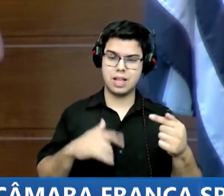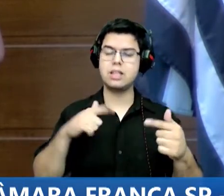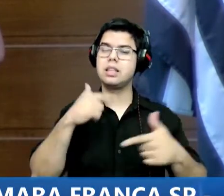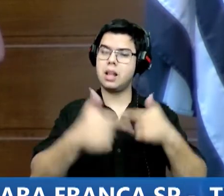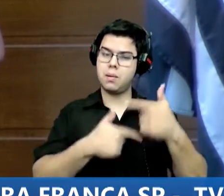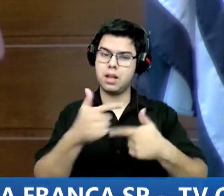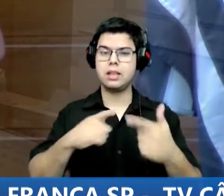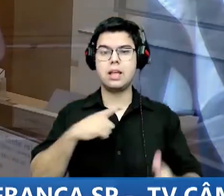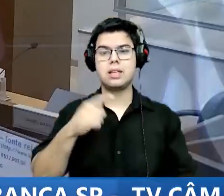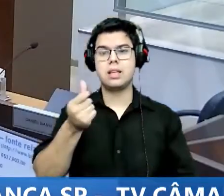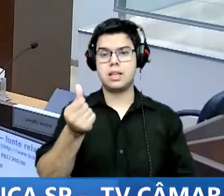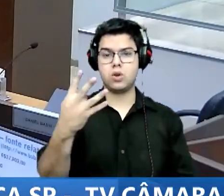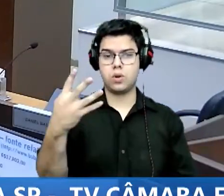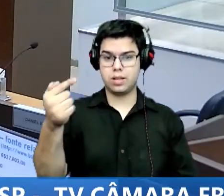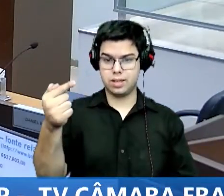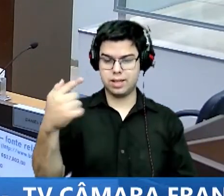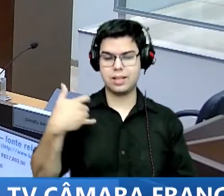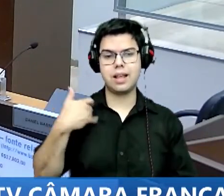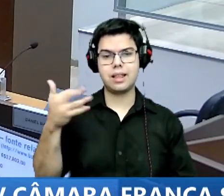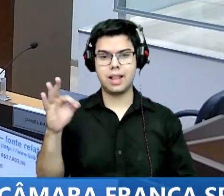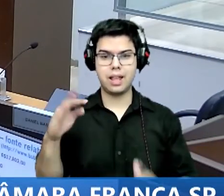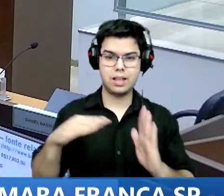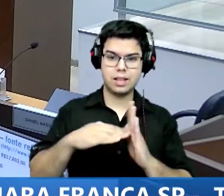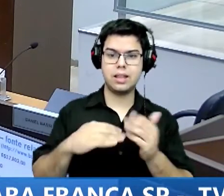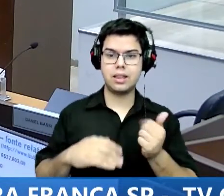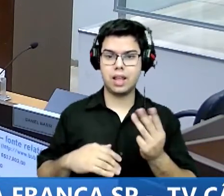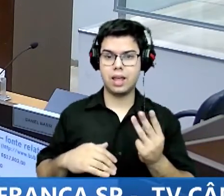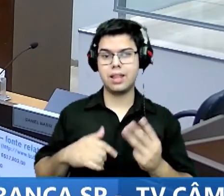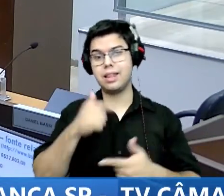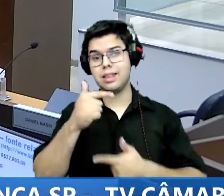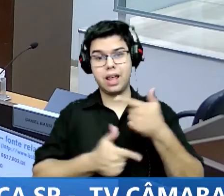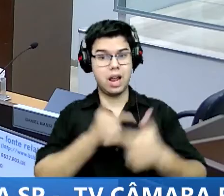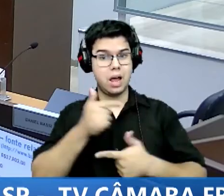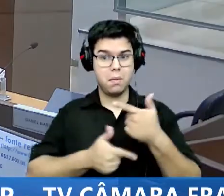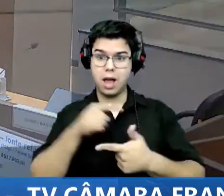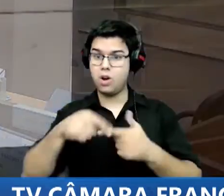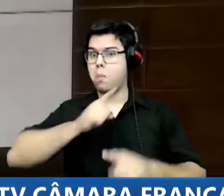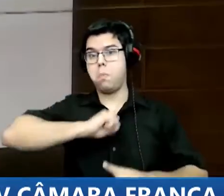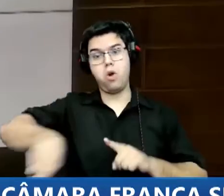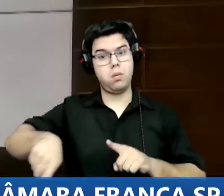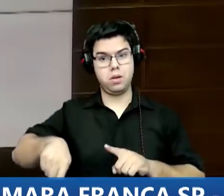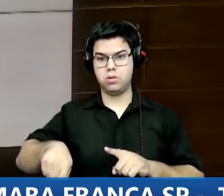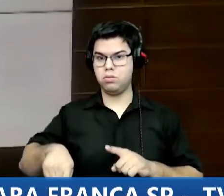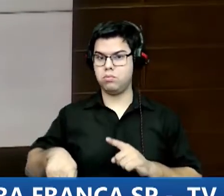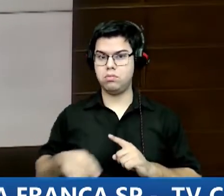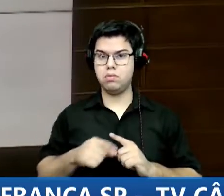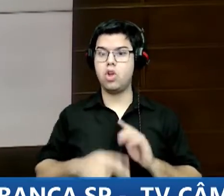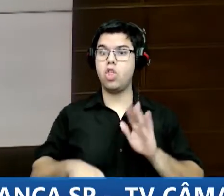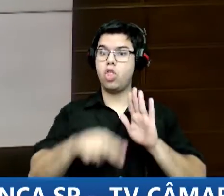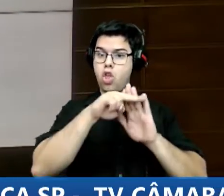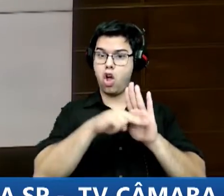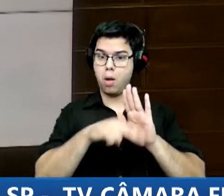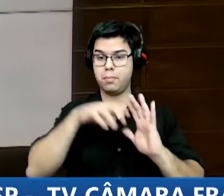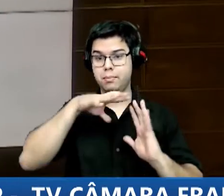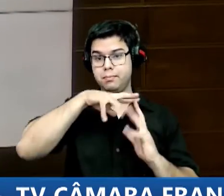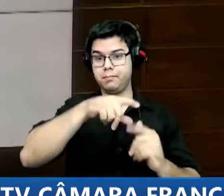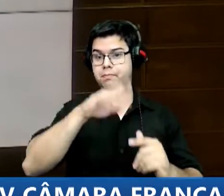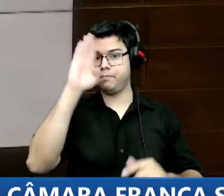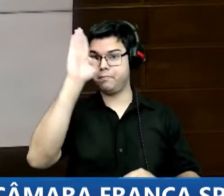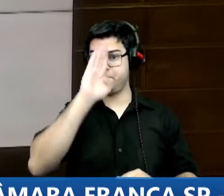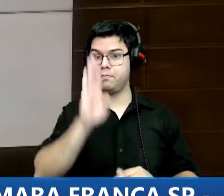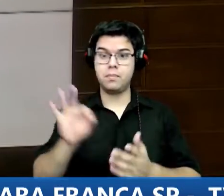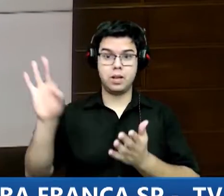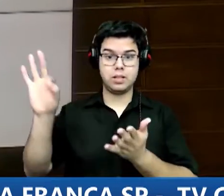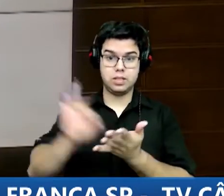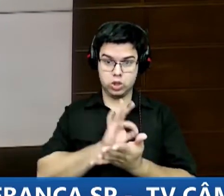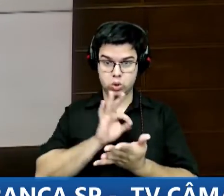crianças entre 10 e 13 anos, onde trabalhar é absolutamente proibido pelas normas internacionais que o Brasil assinou e se comprometeu a